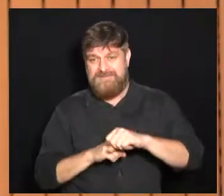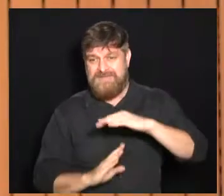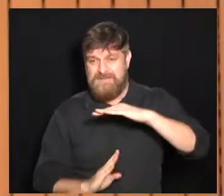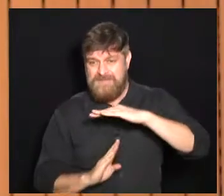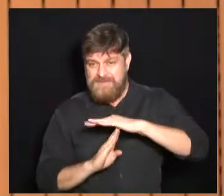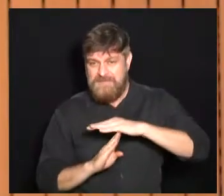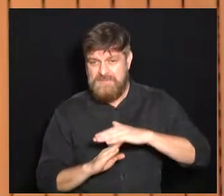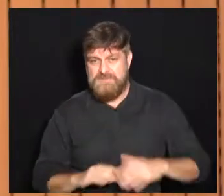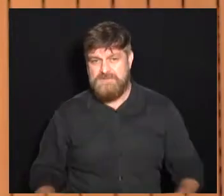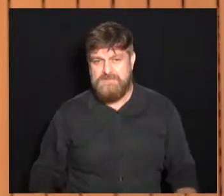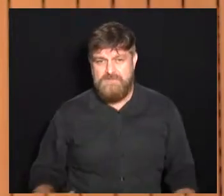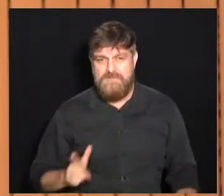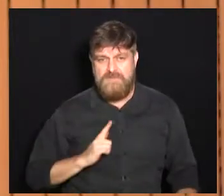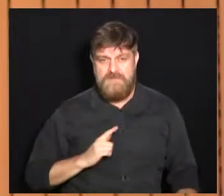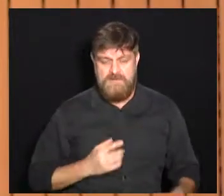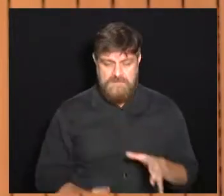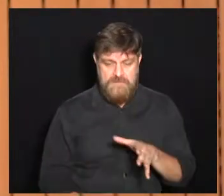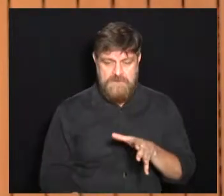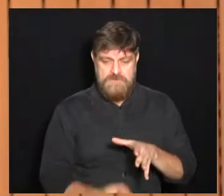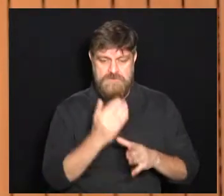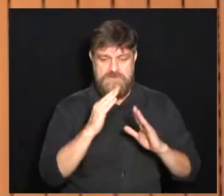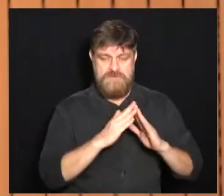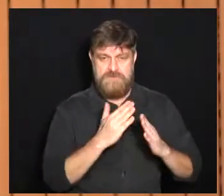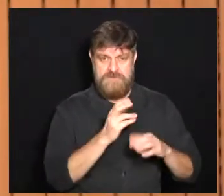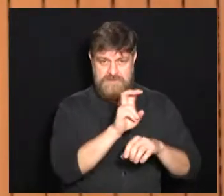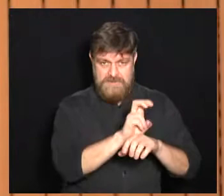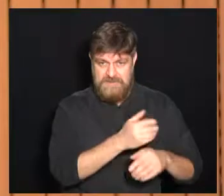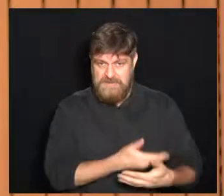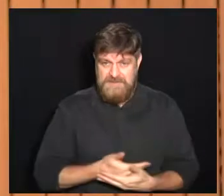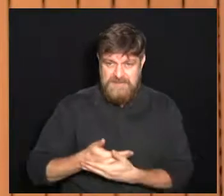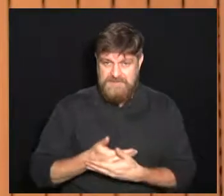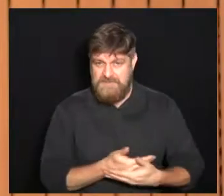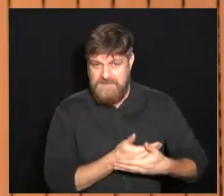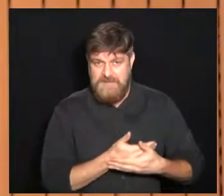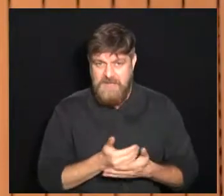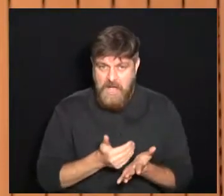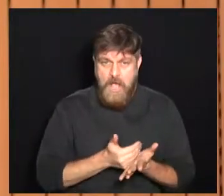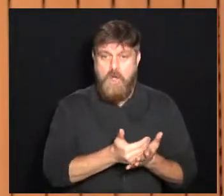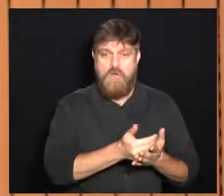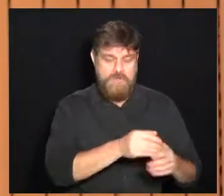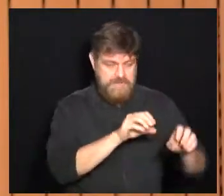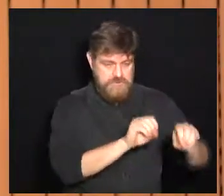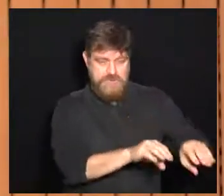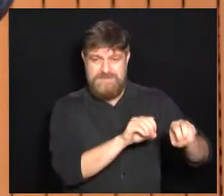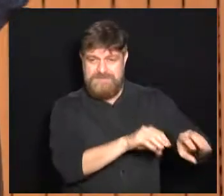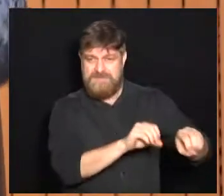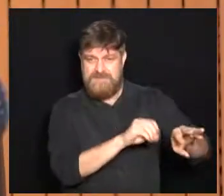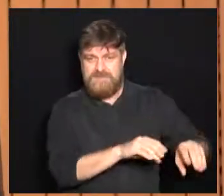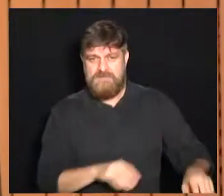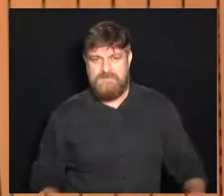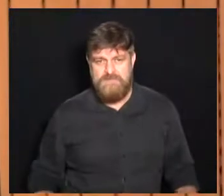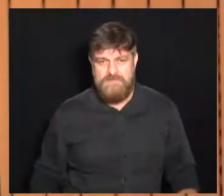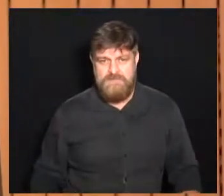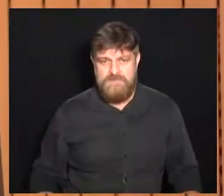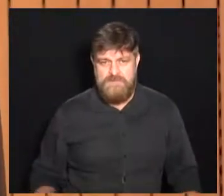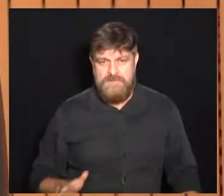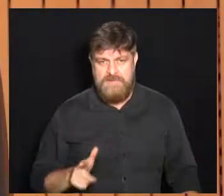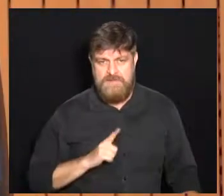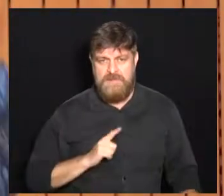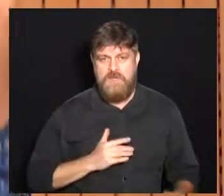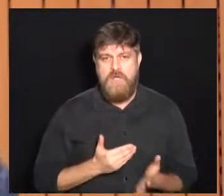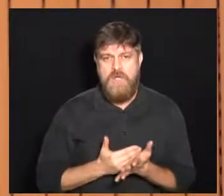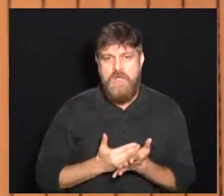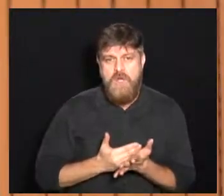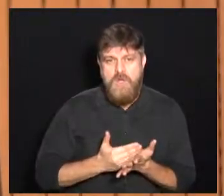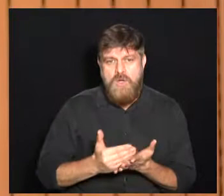elas foram inauguradas, e na educação a gente inaugura e já começa as aulas. Tá? Então, elas foram